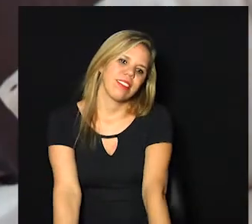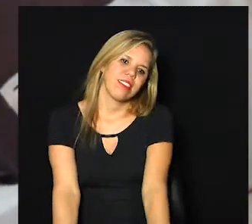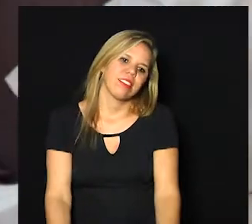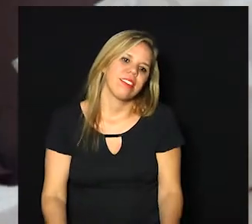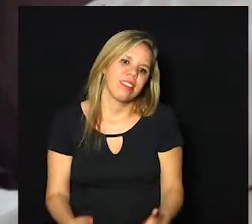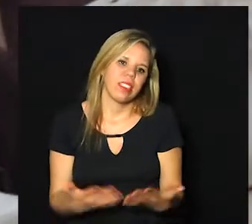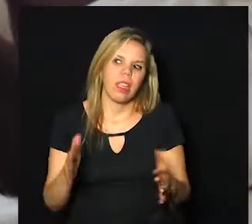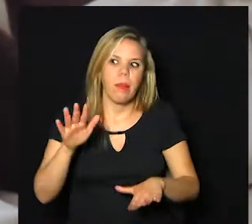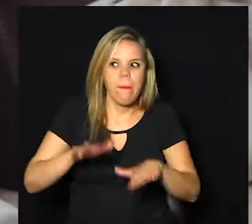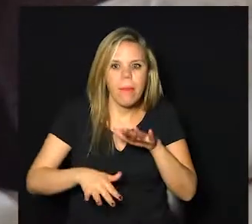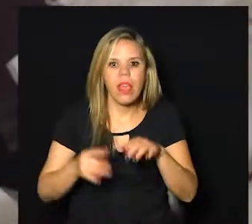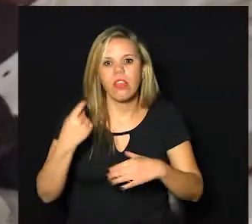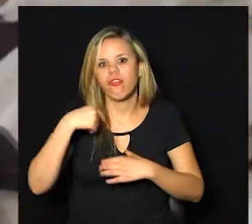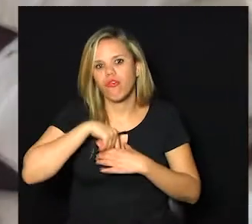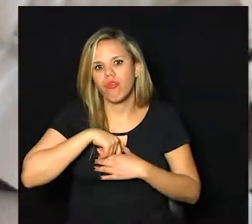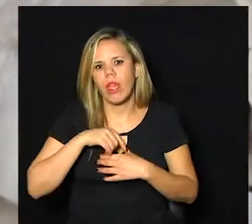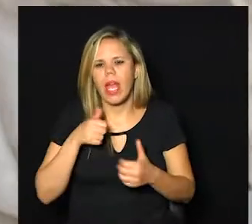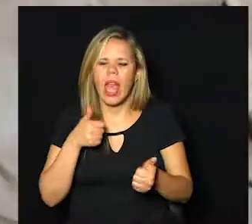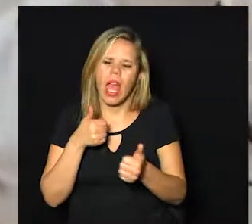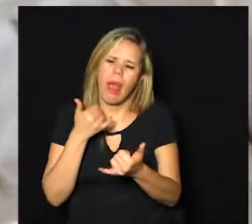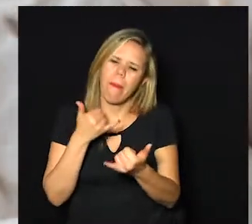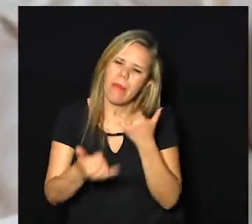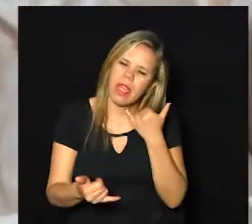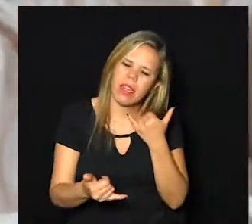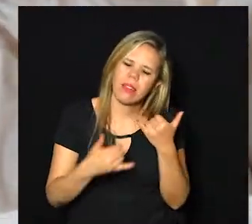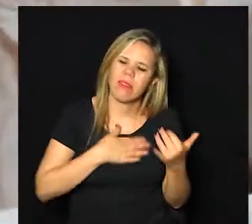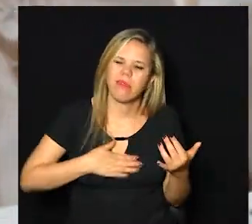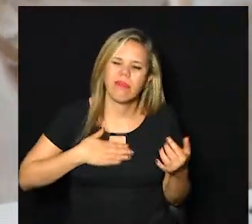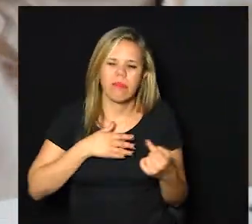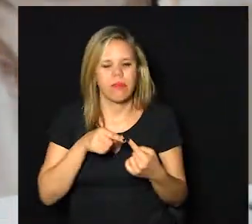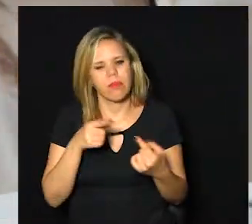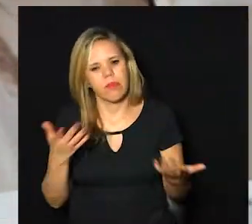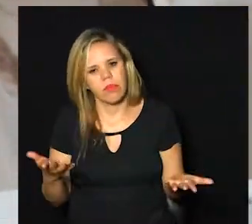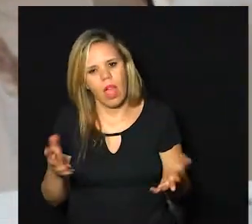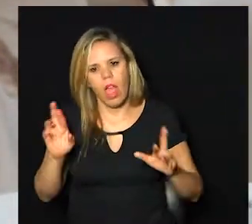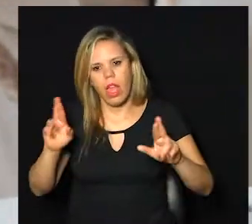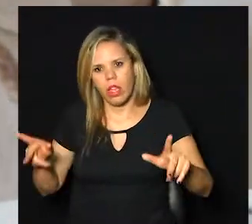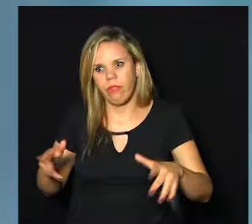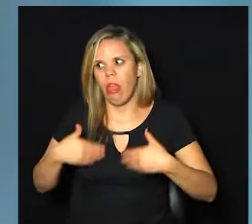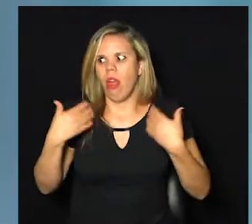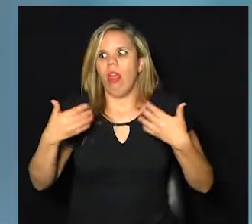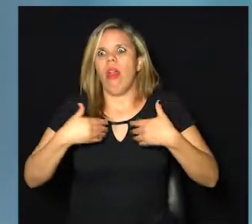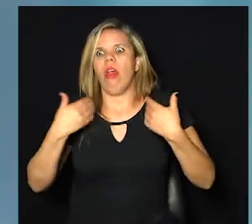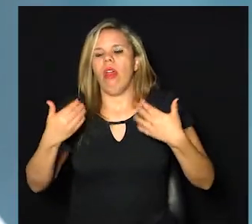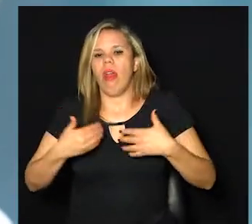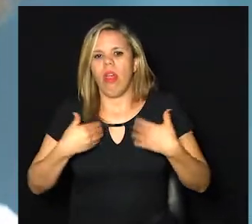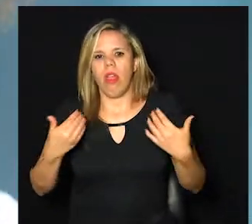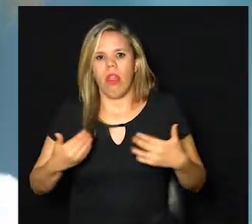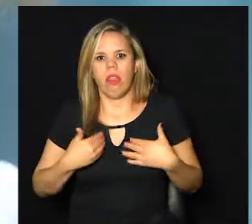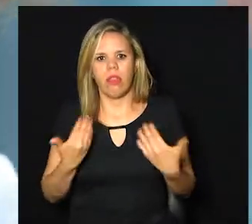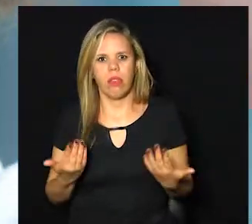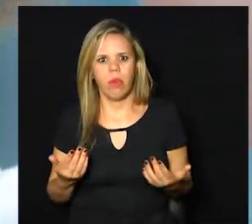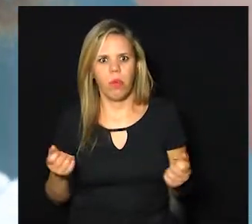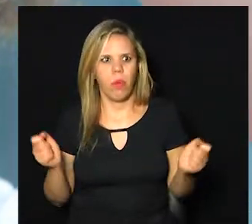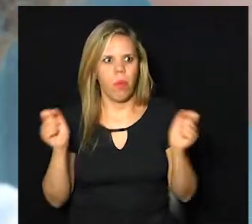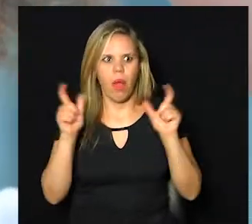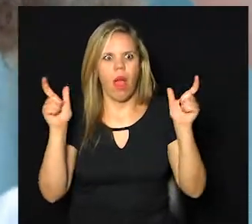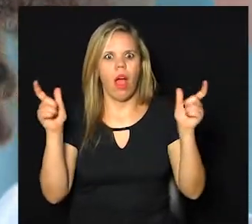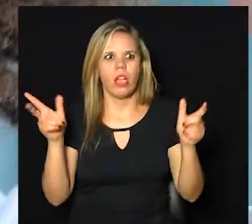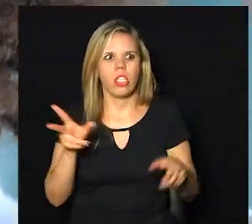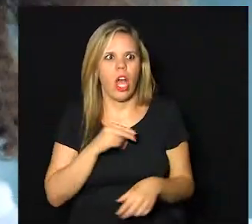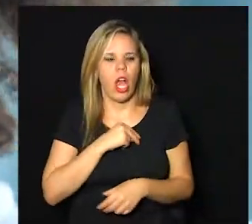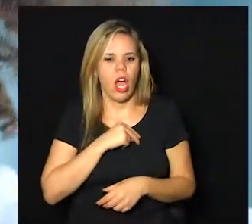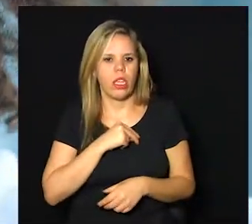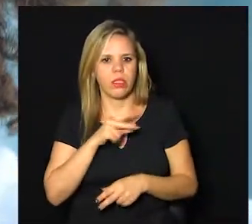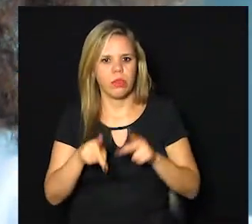é muito subjetivo, mas é muito próximo de uma sensação de bem-estar, que é diferente da euforia, que é aquele pico de uau,